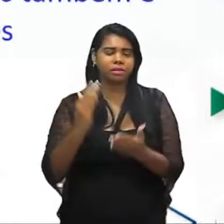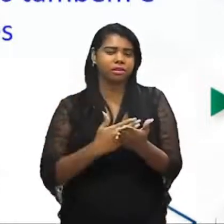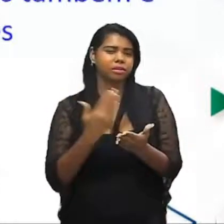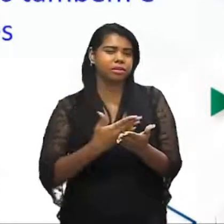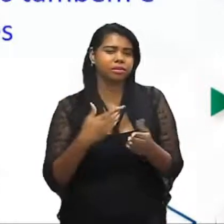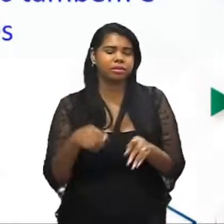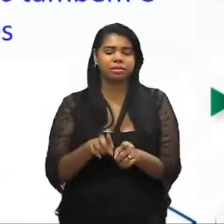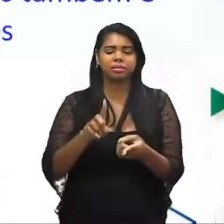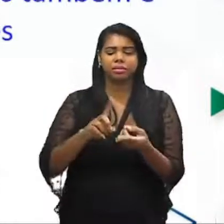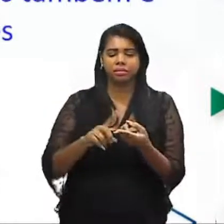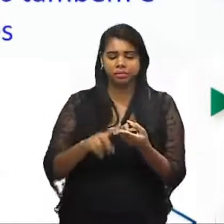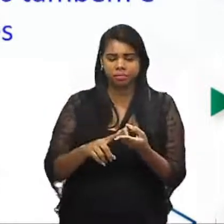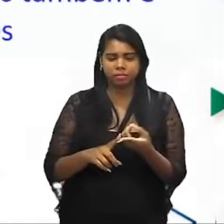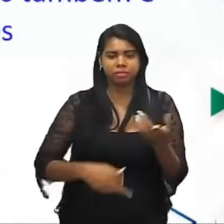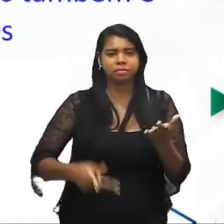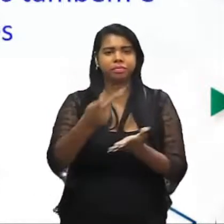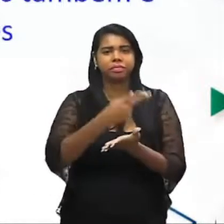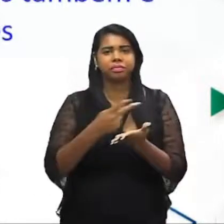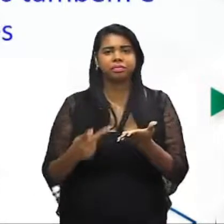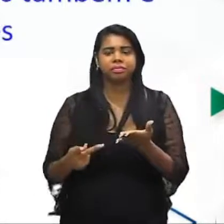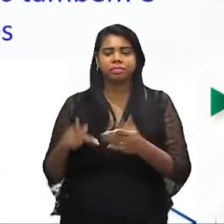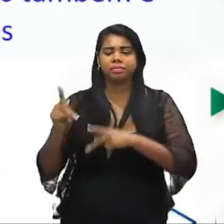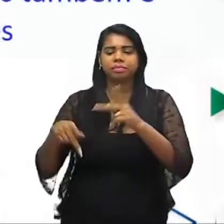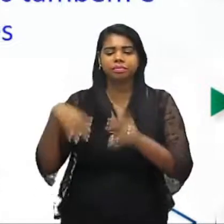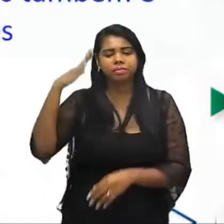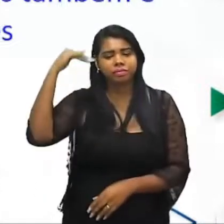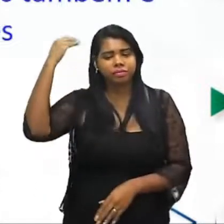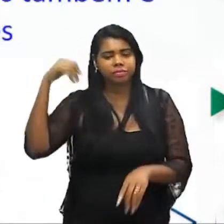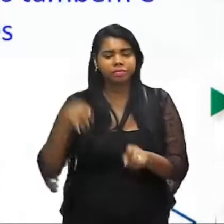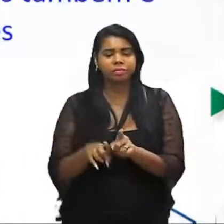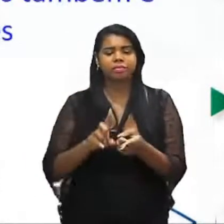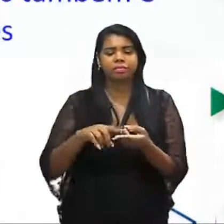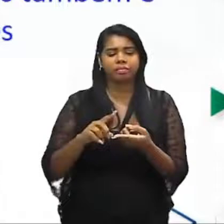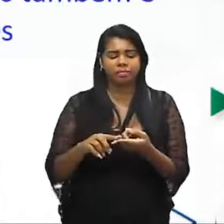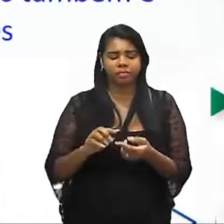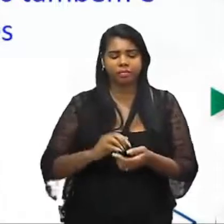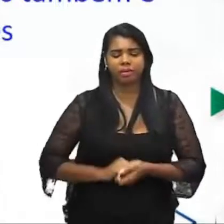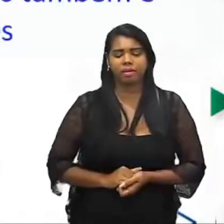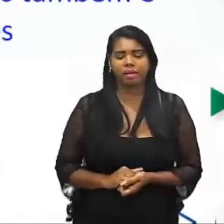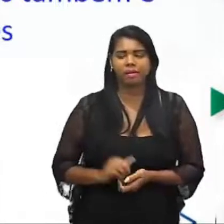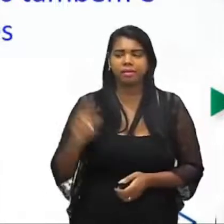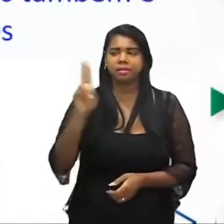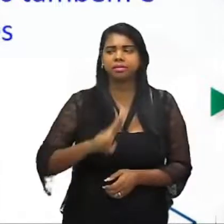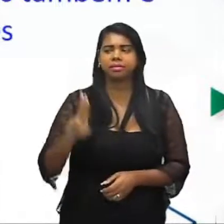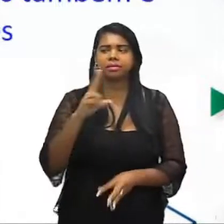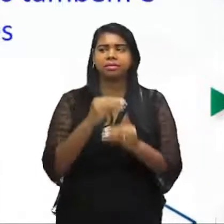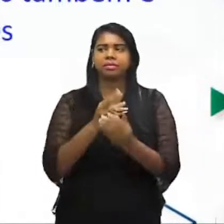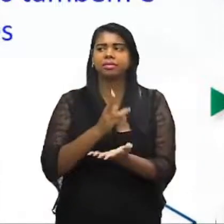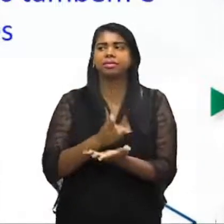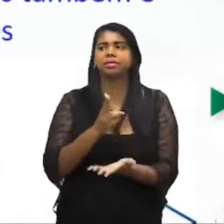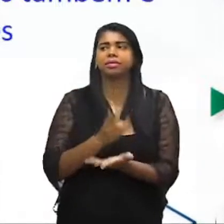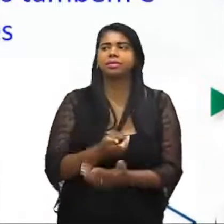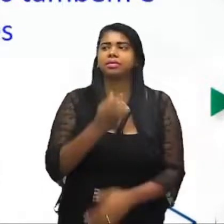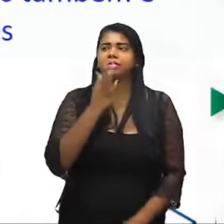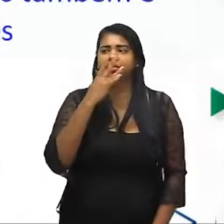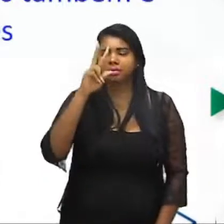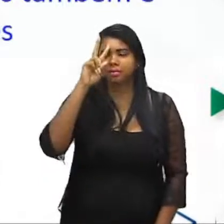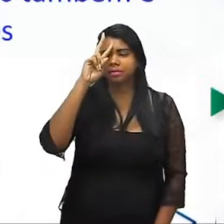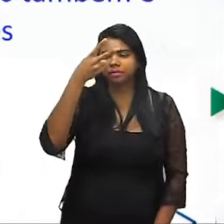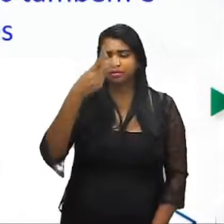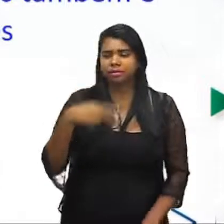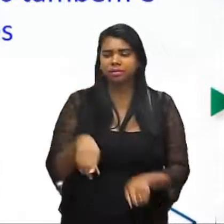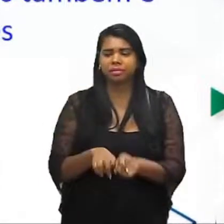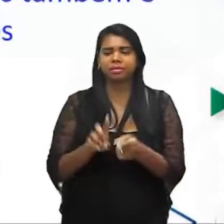referência é a arte popular, mas também é considerado um artista naif, usando sempre cores vibrantes, traços fortes e